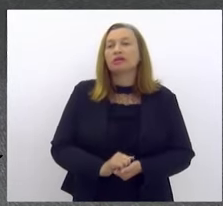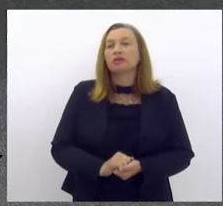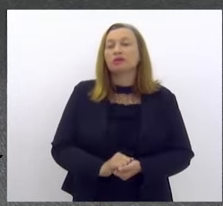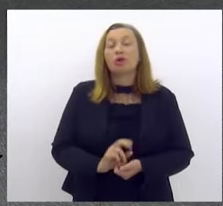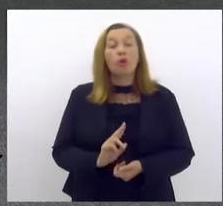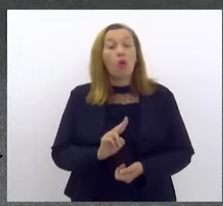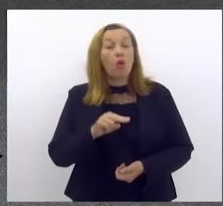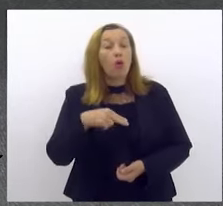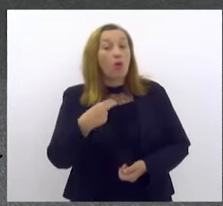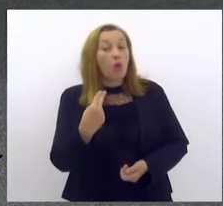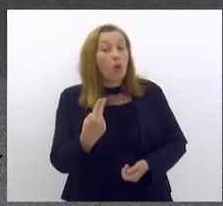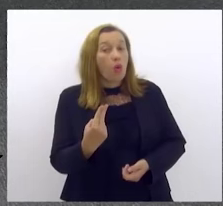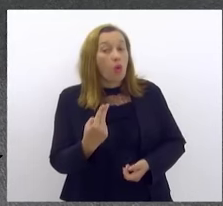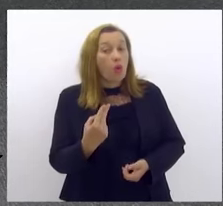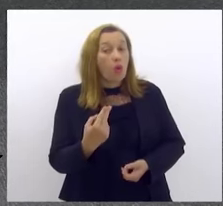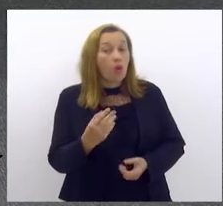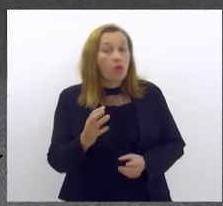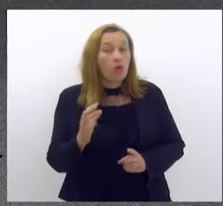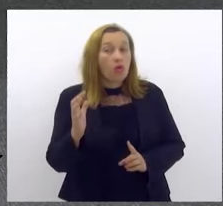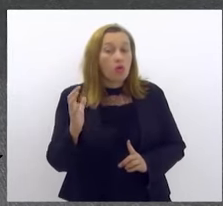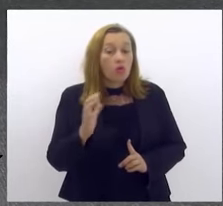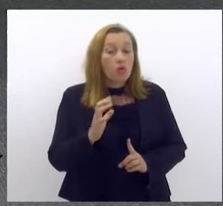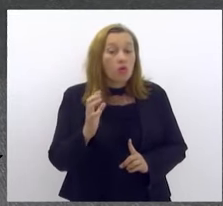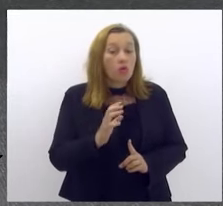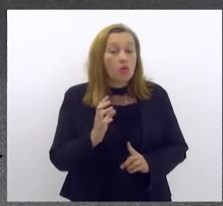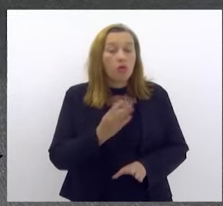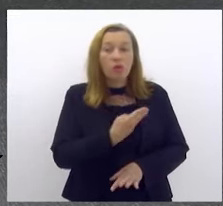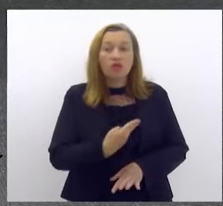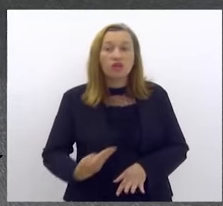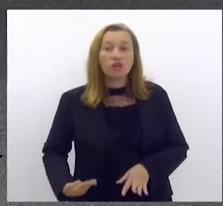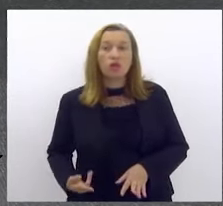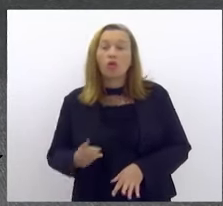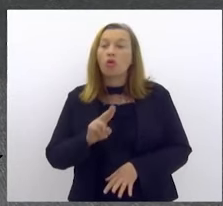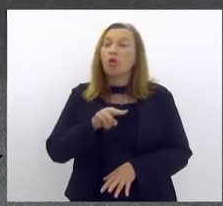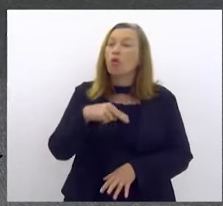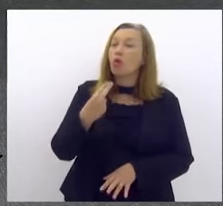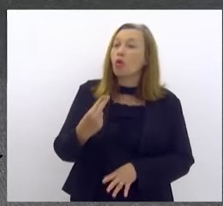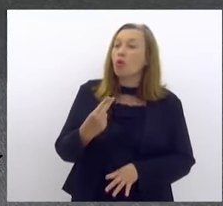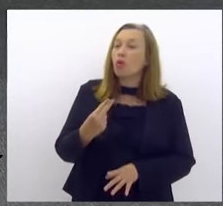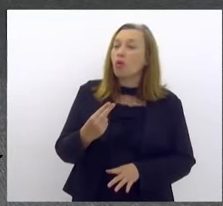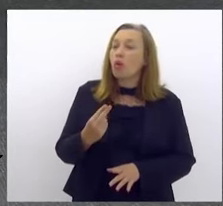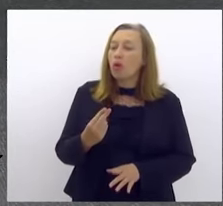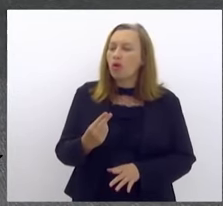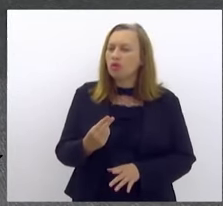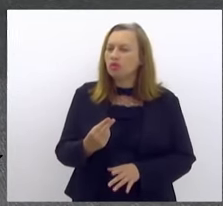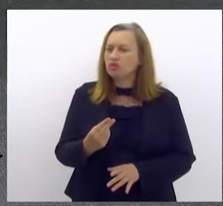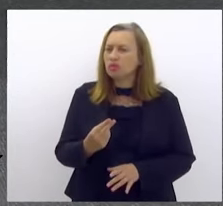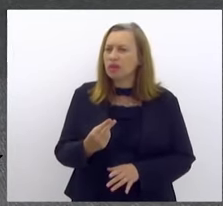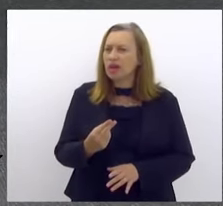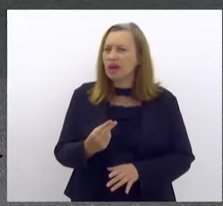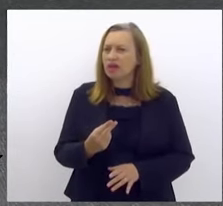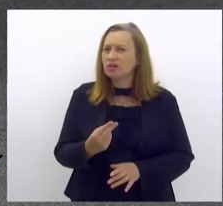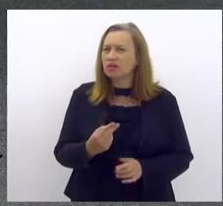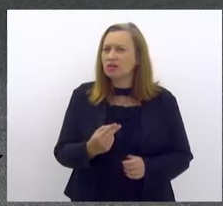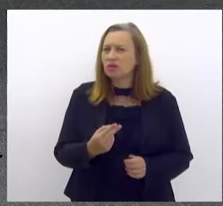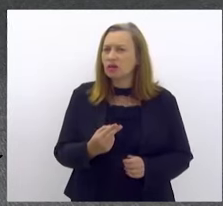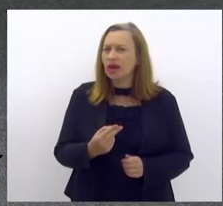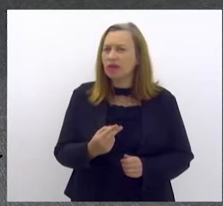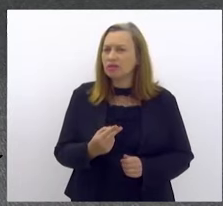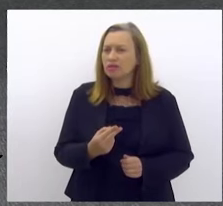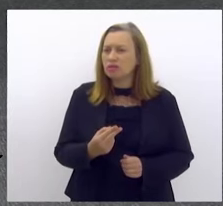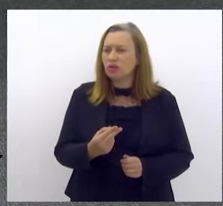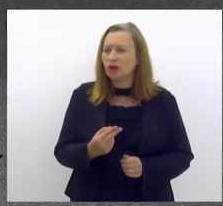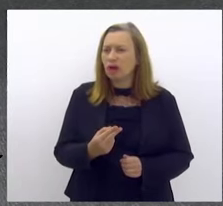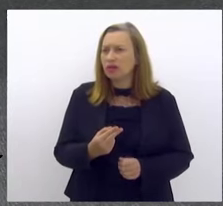ou persuadir o governador, ou ludibriar o governador. A realidade é que o